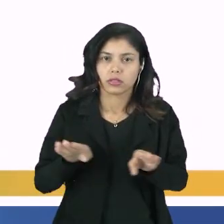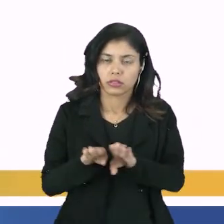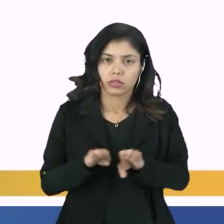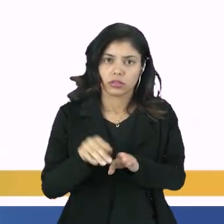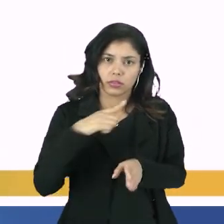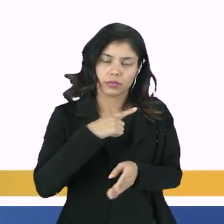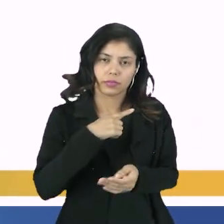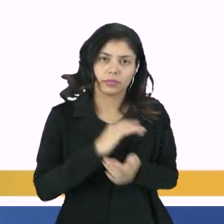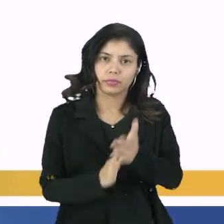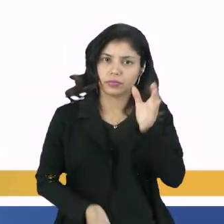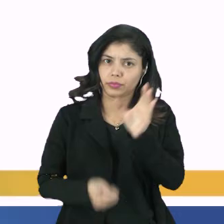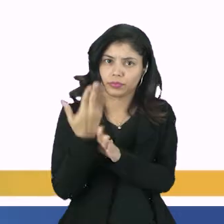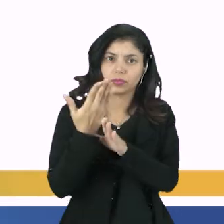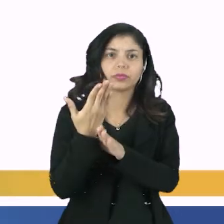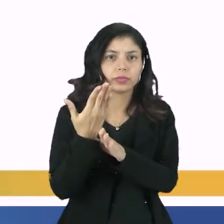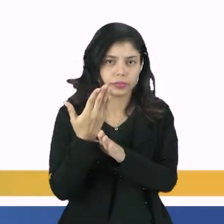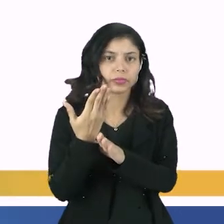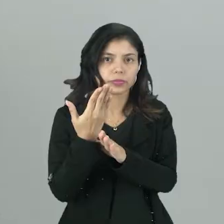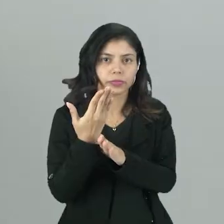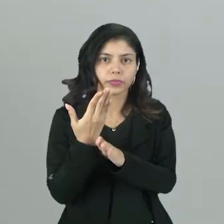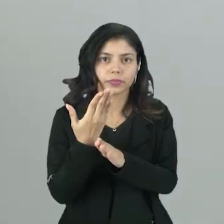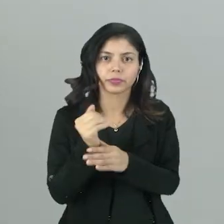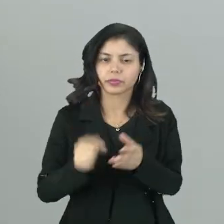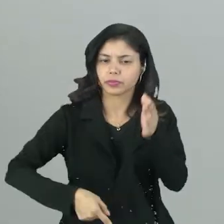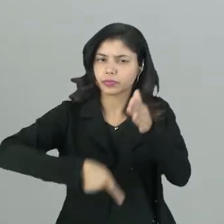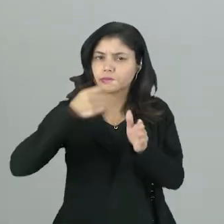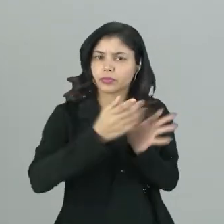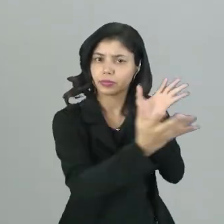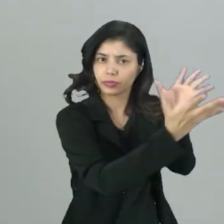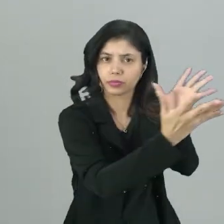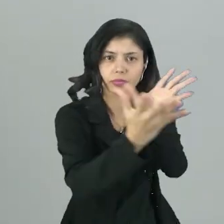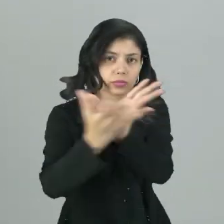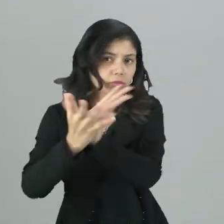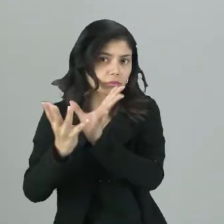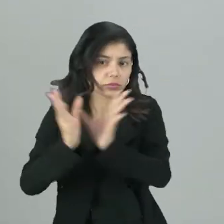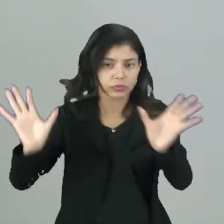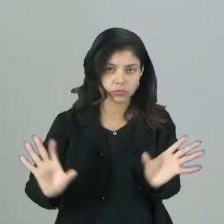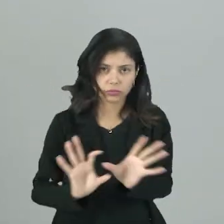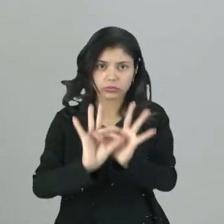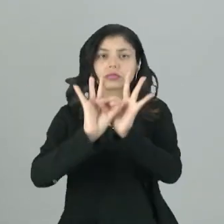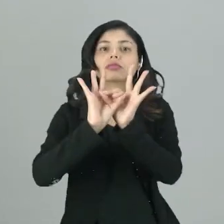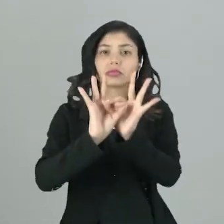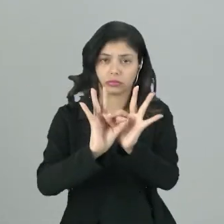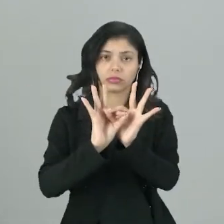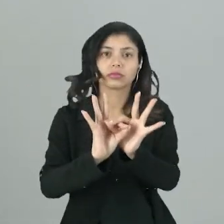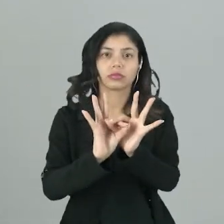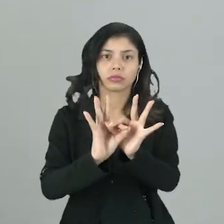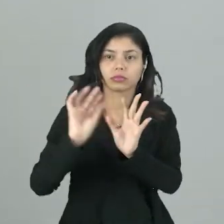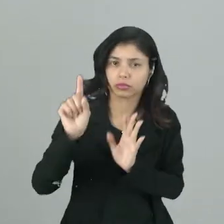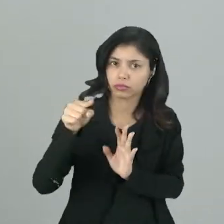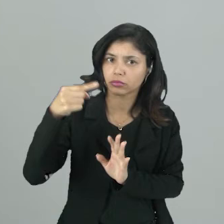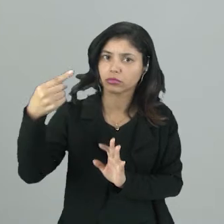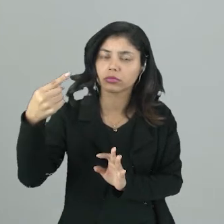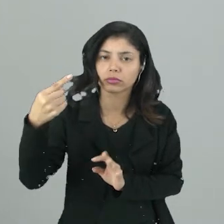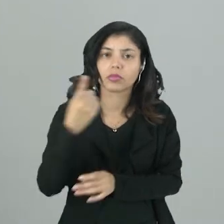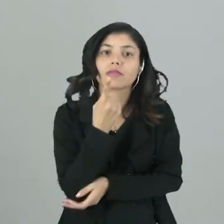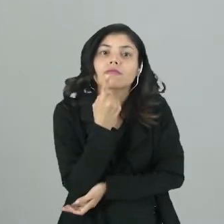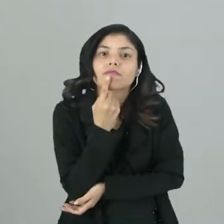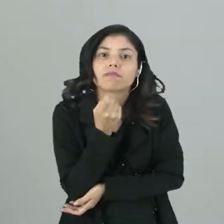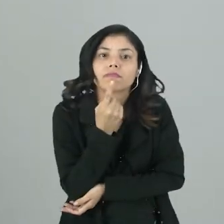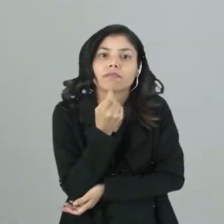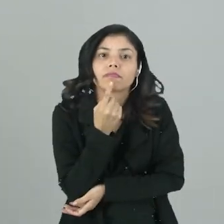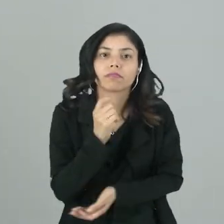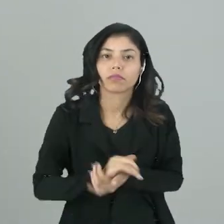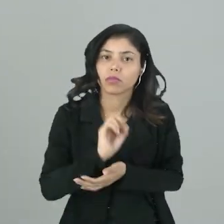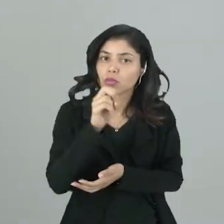que com esse surgimento dessas vilas, dessas primeiras comunidades, que eram ligadas principalmente por laços sanguíneos, certo? Ou